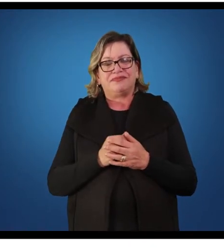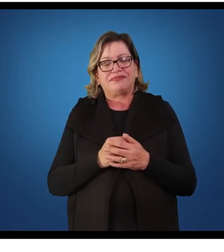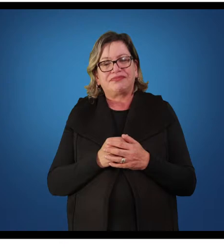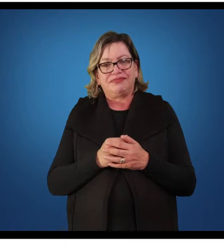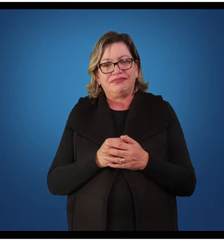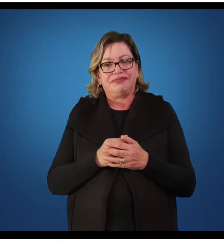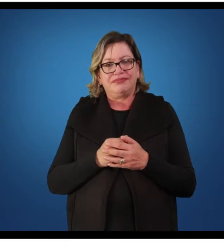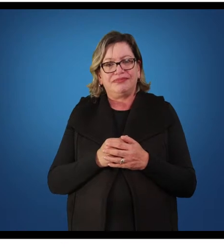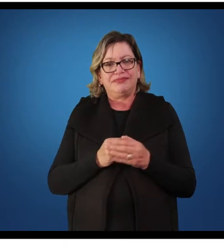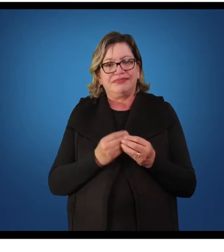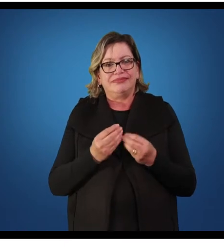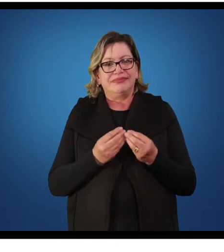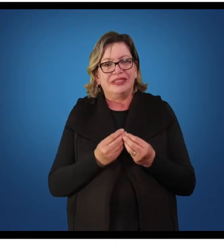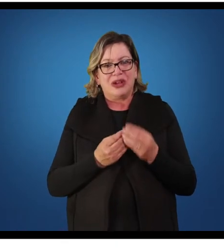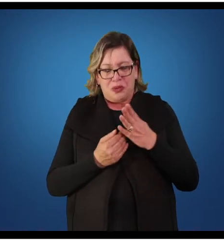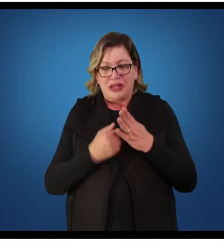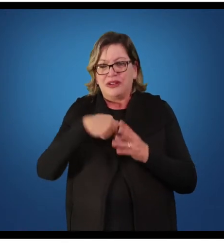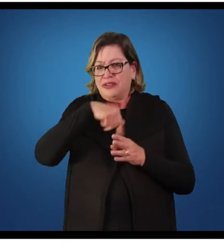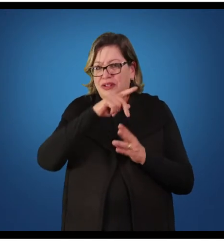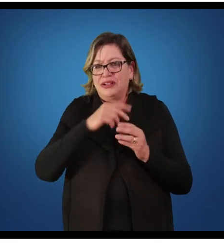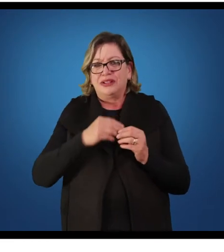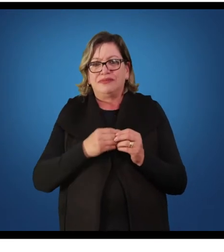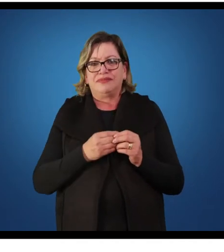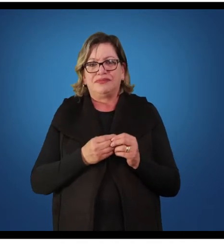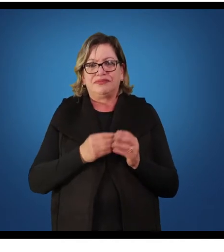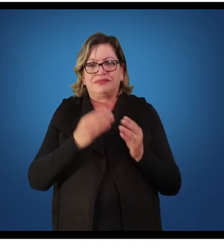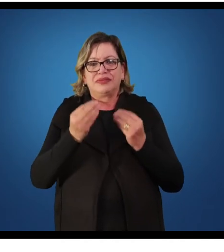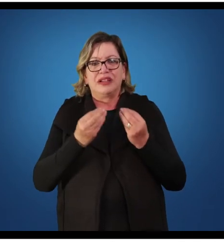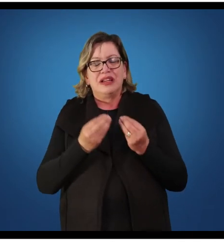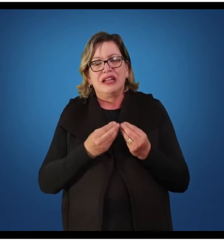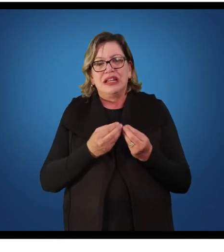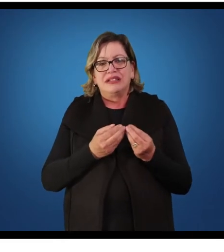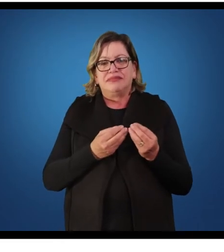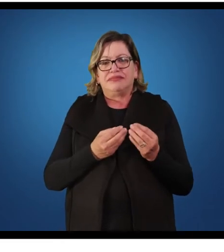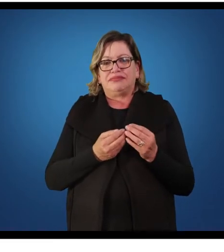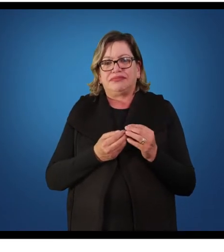Pode ir para lá. Vem, Anderson, aqui.